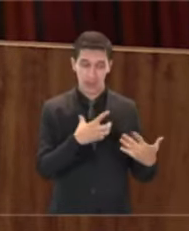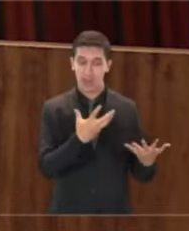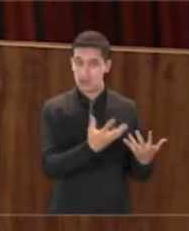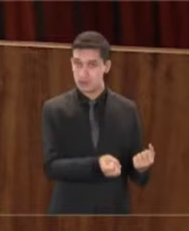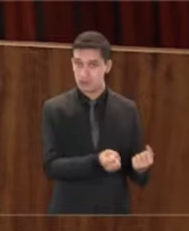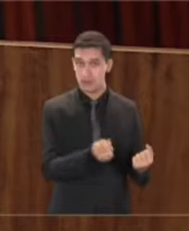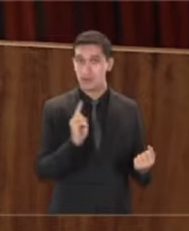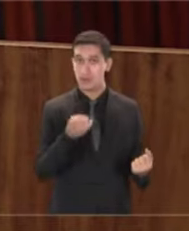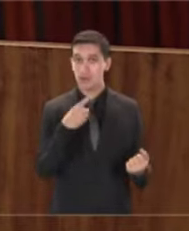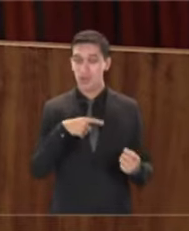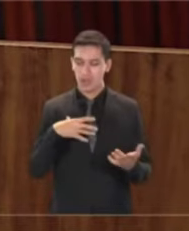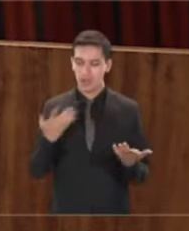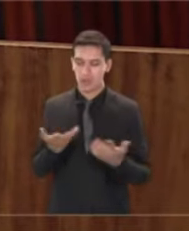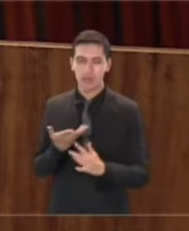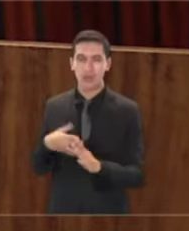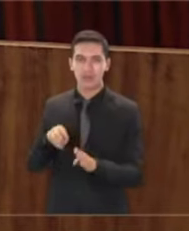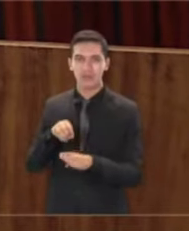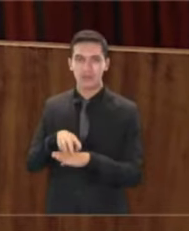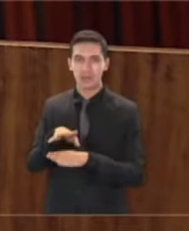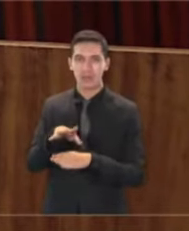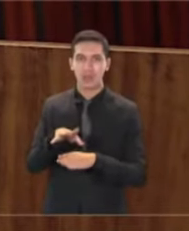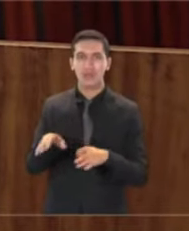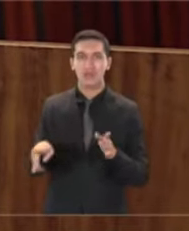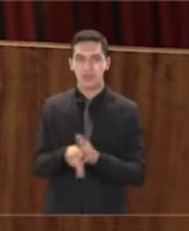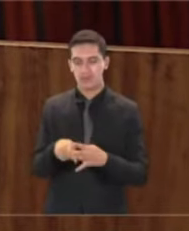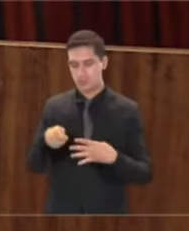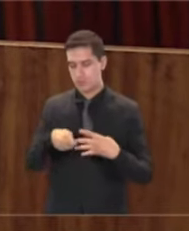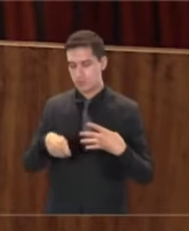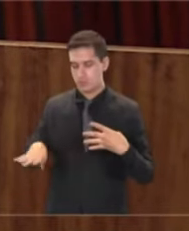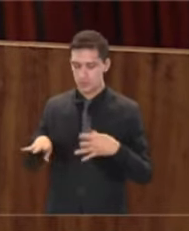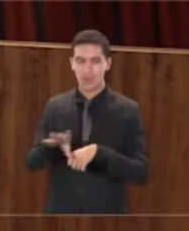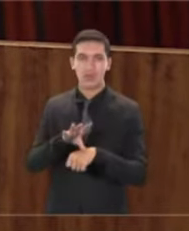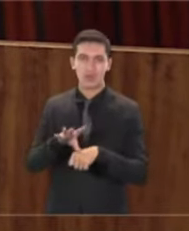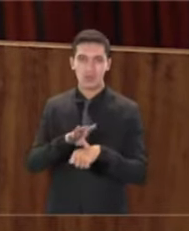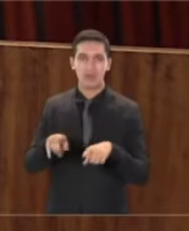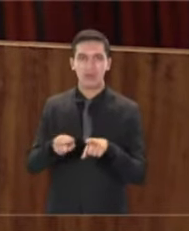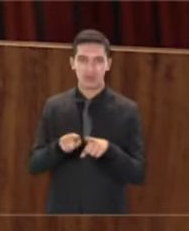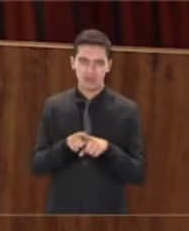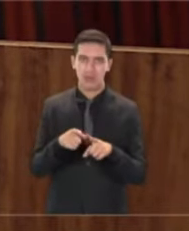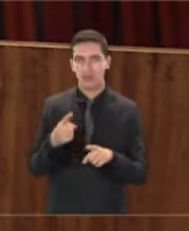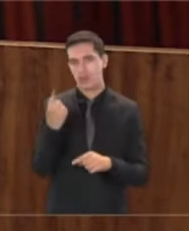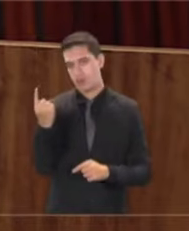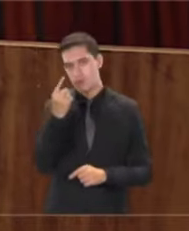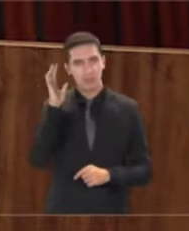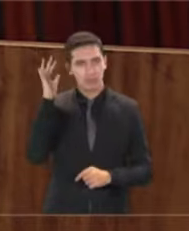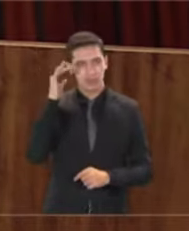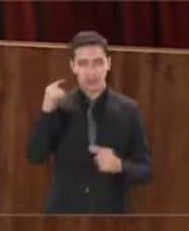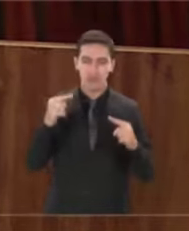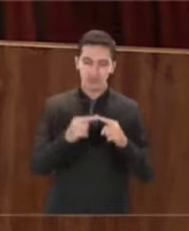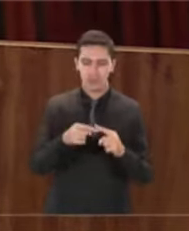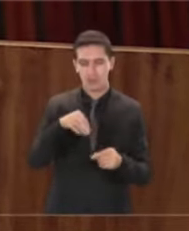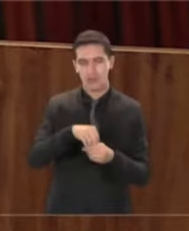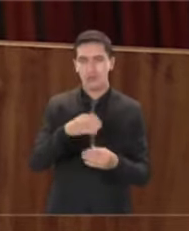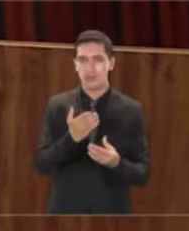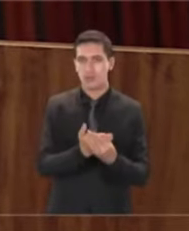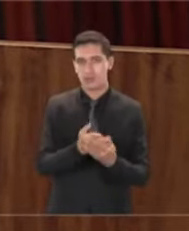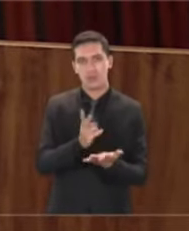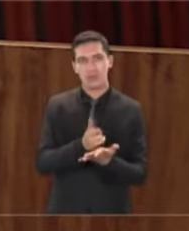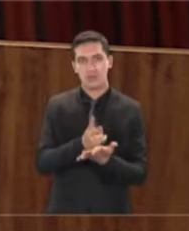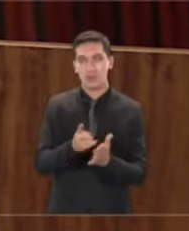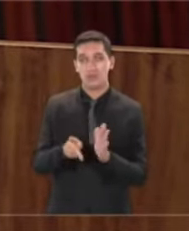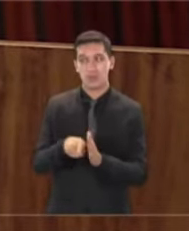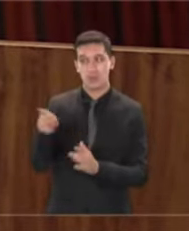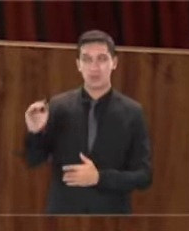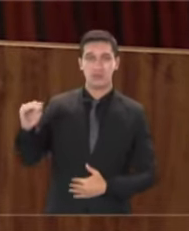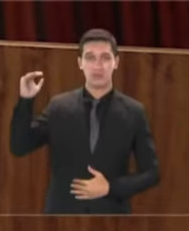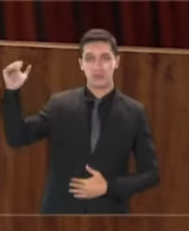uma orientação que é de jurisprudência constitucional, mas também de interpretação, a prevalecer sempre a partir do Supremo